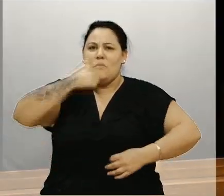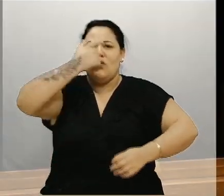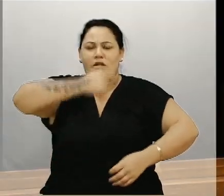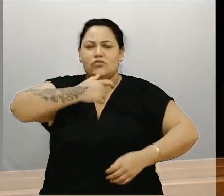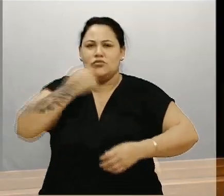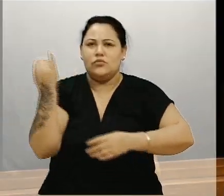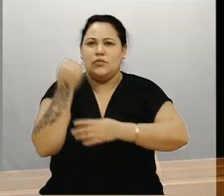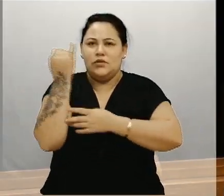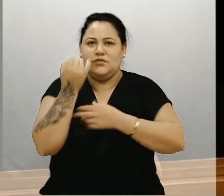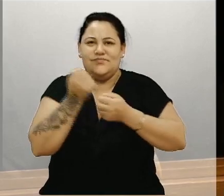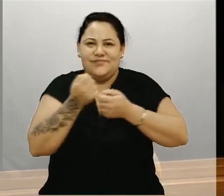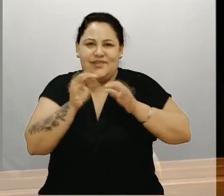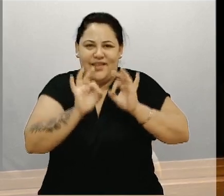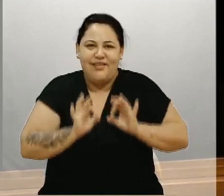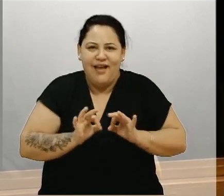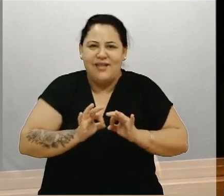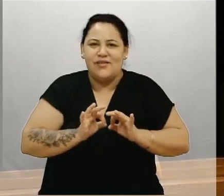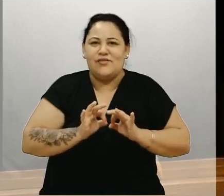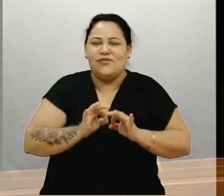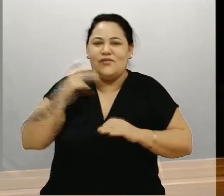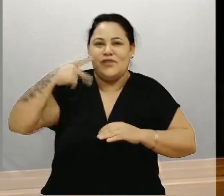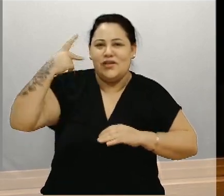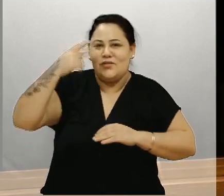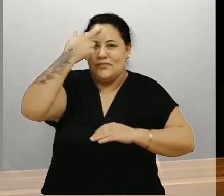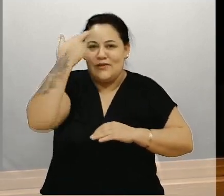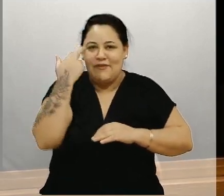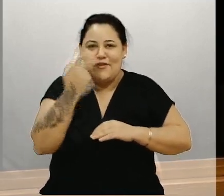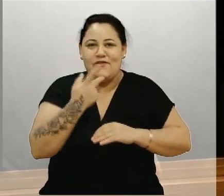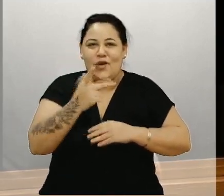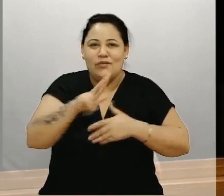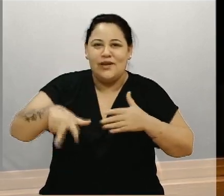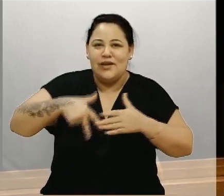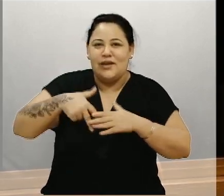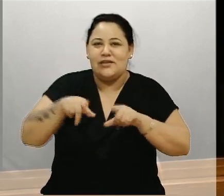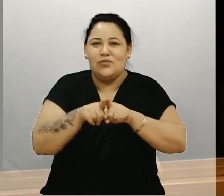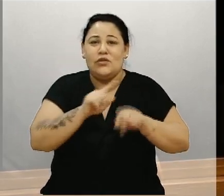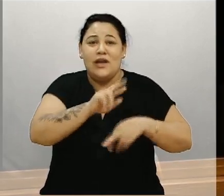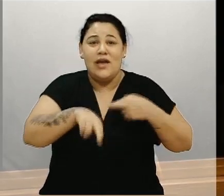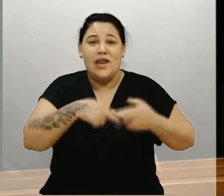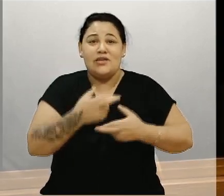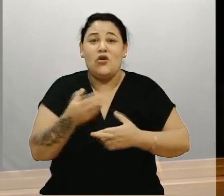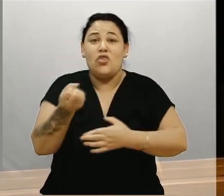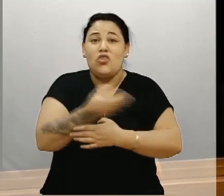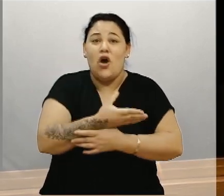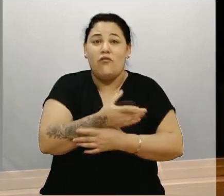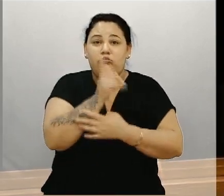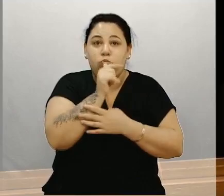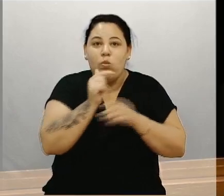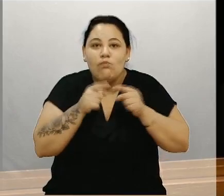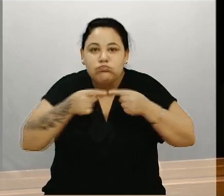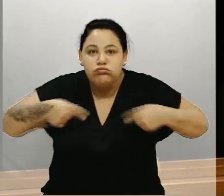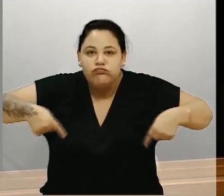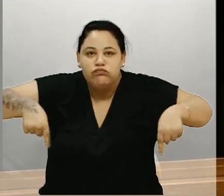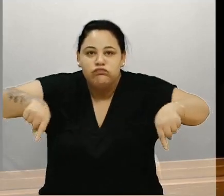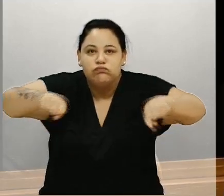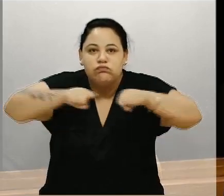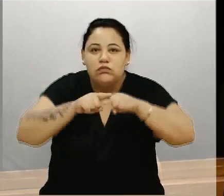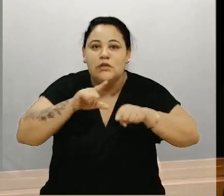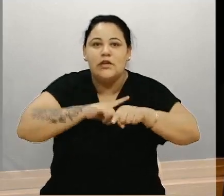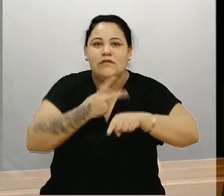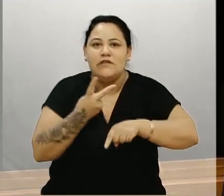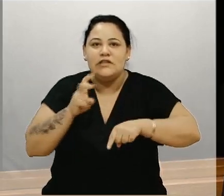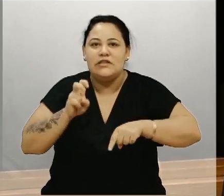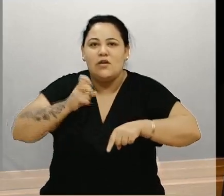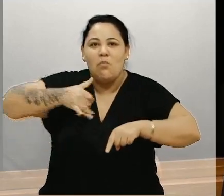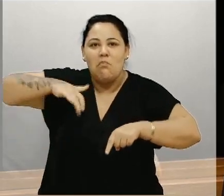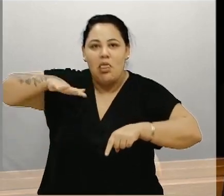para a tribuna em relação a esses novos piscinões. São 25 milhões. E